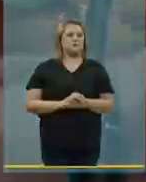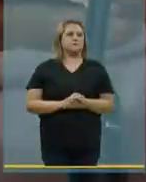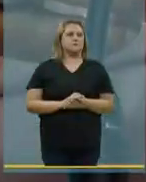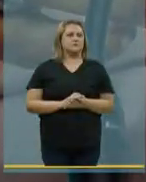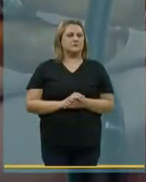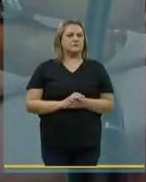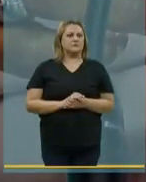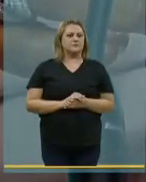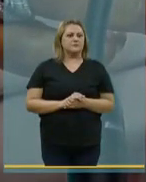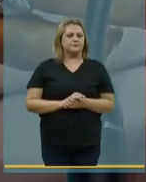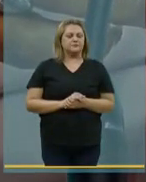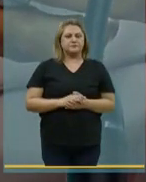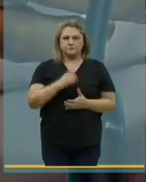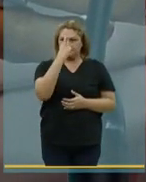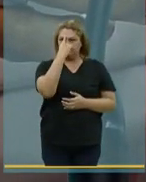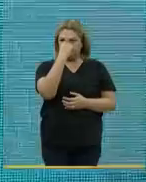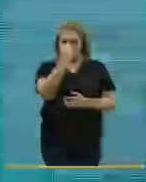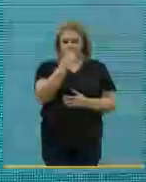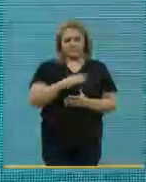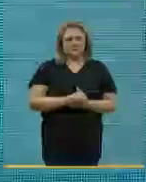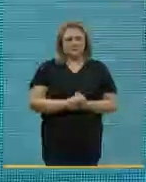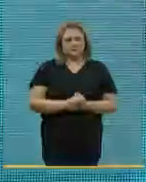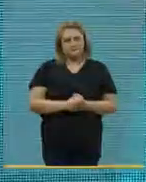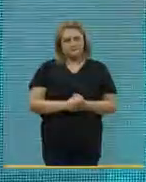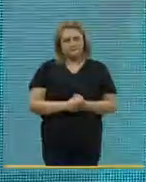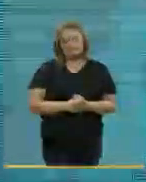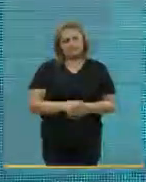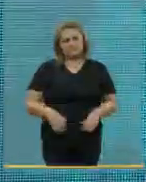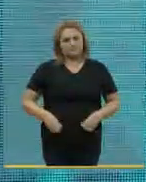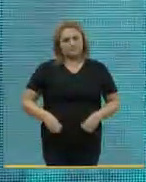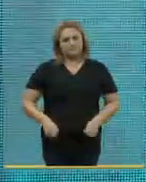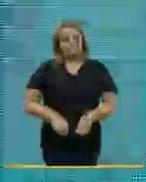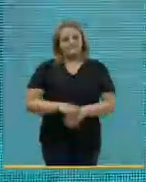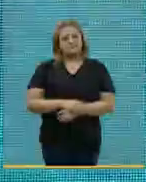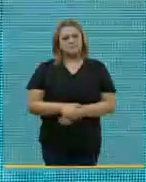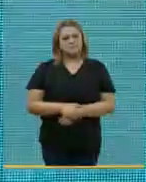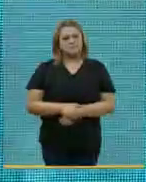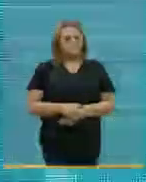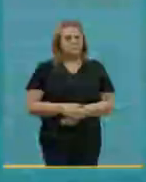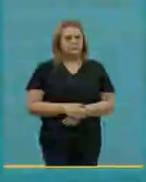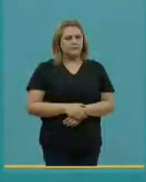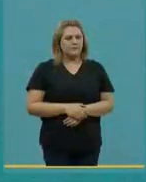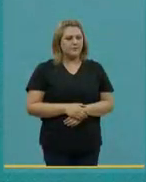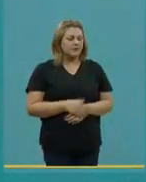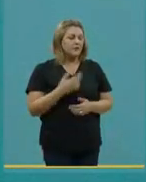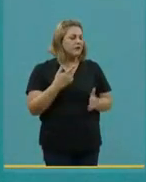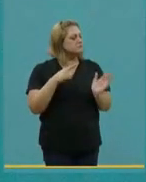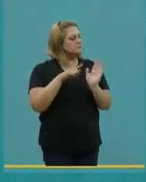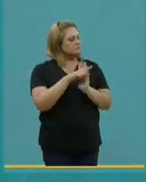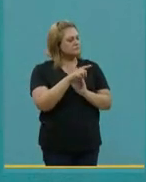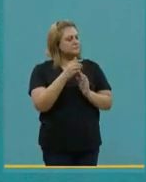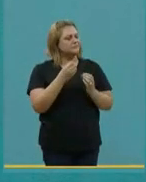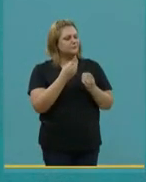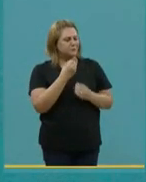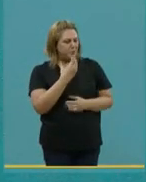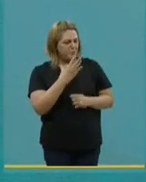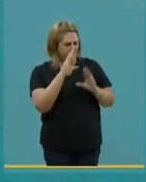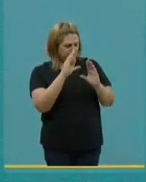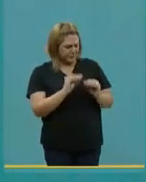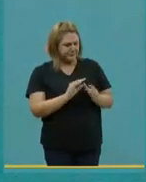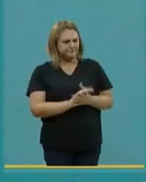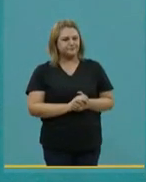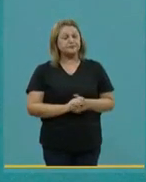candidato geraldo alckmin por guilherme sua pergunta uma noite o tema